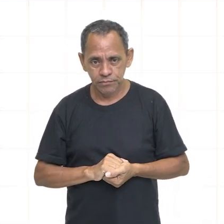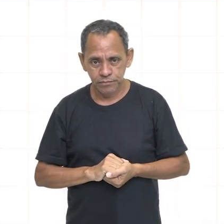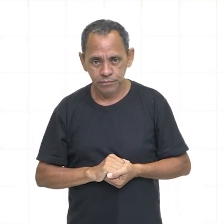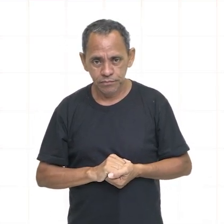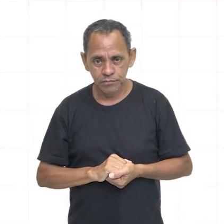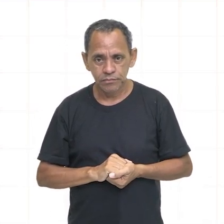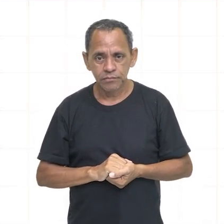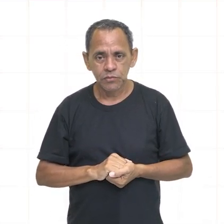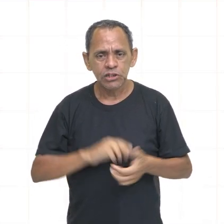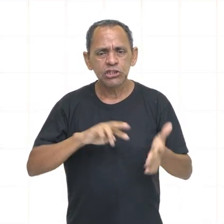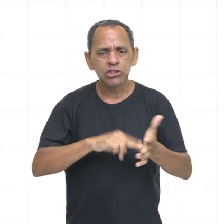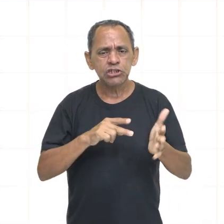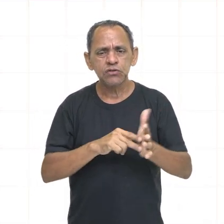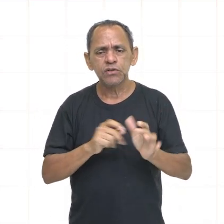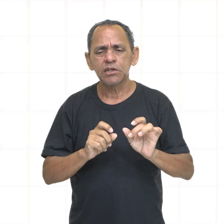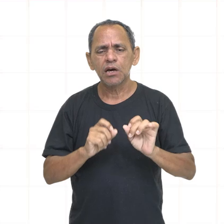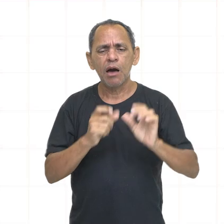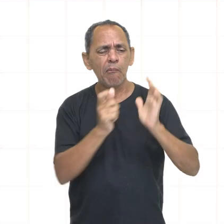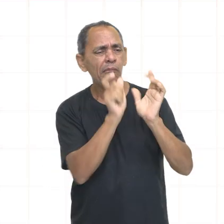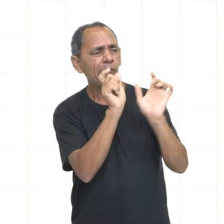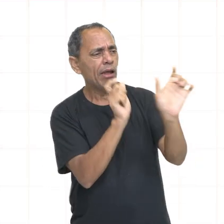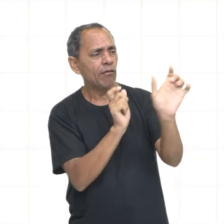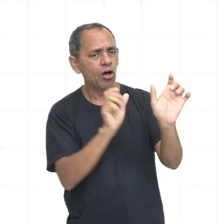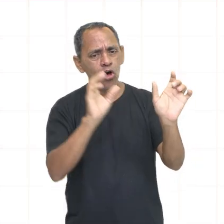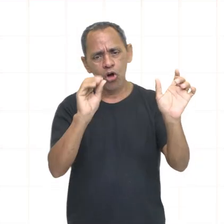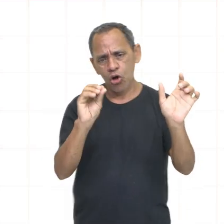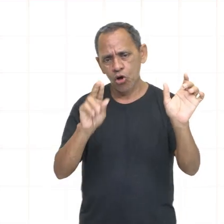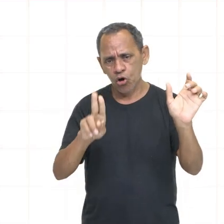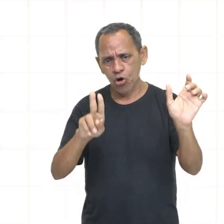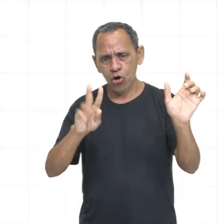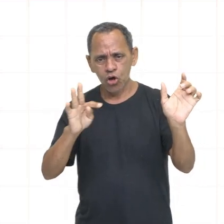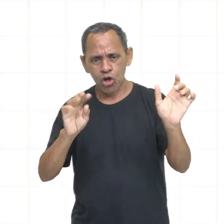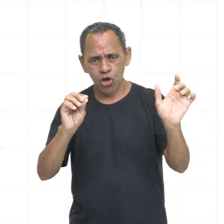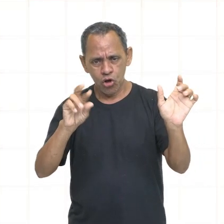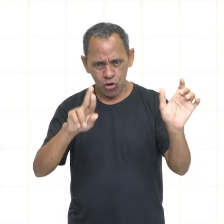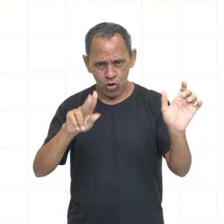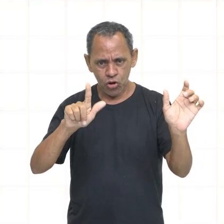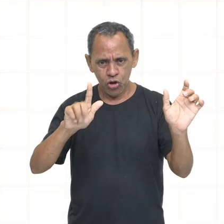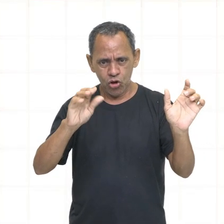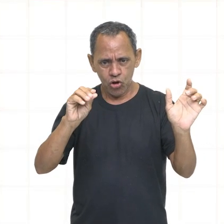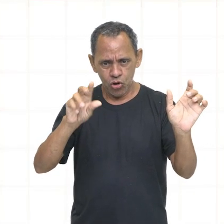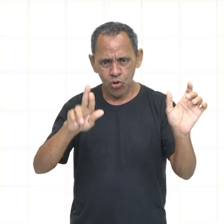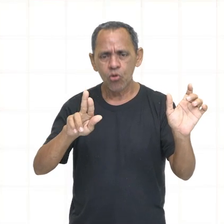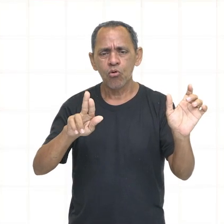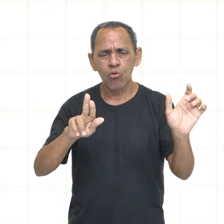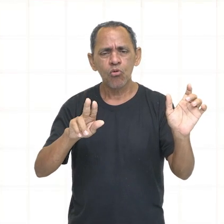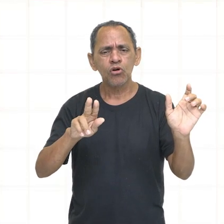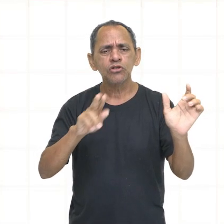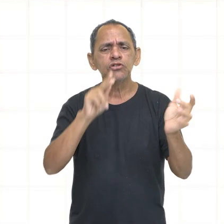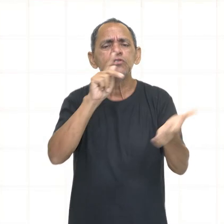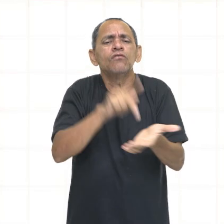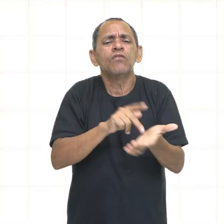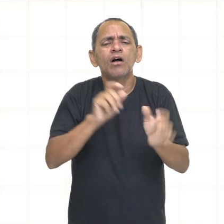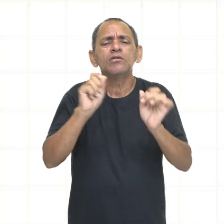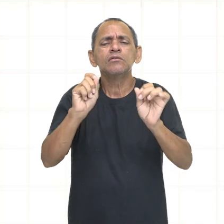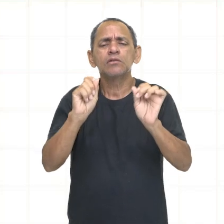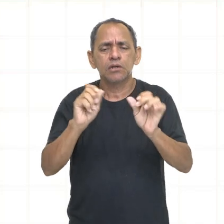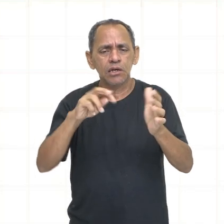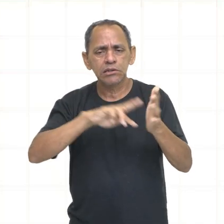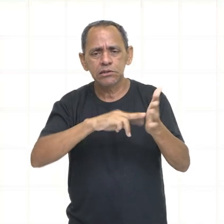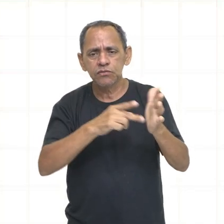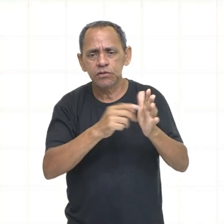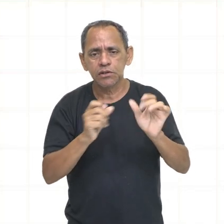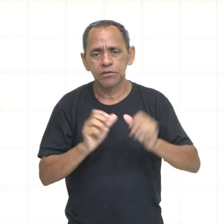essa palavra outorgou? Professor, vem do verbo outorgar. Mas o que de fato significa isso,